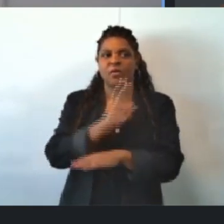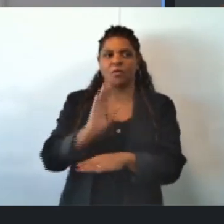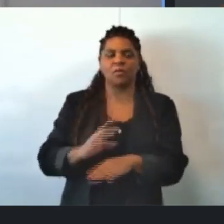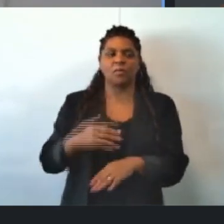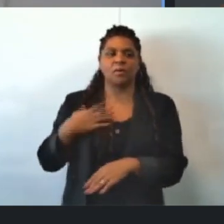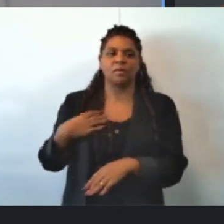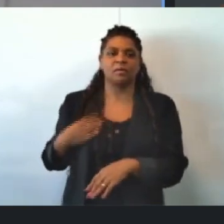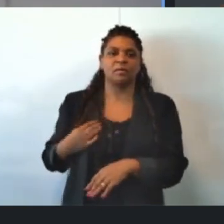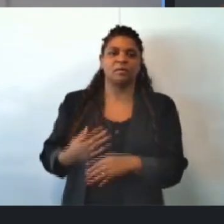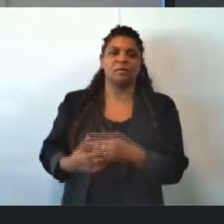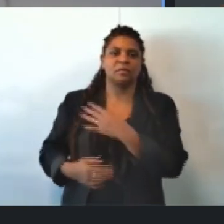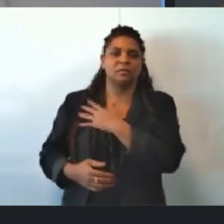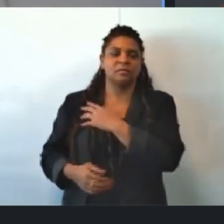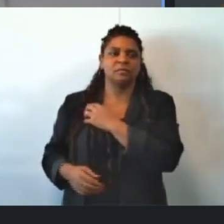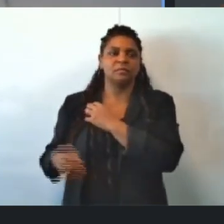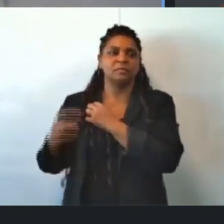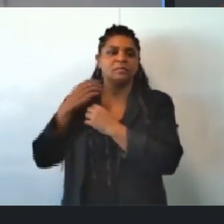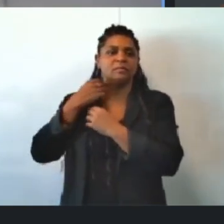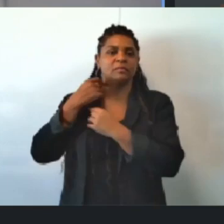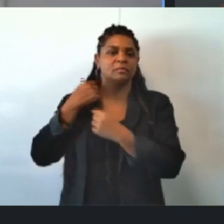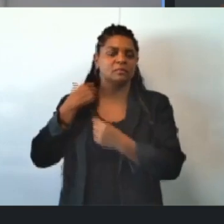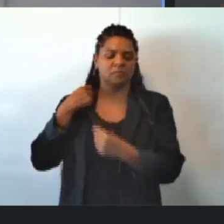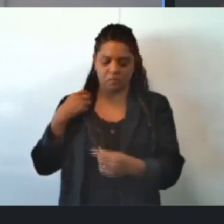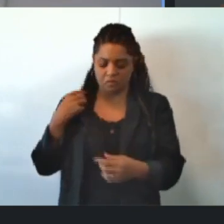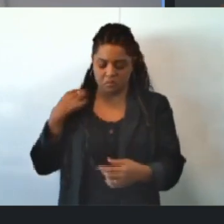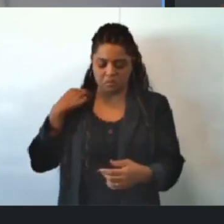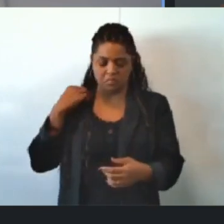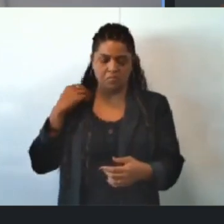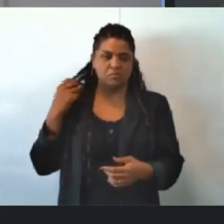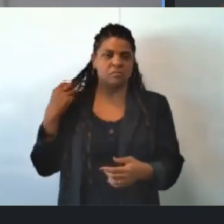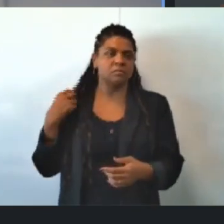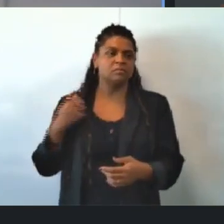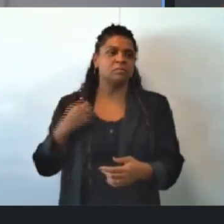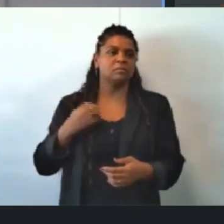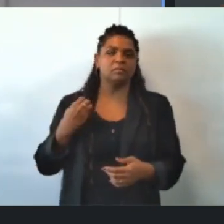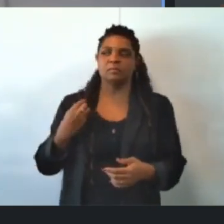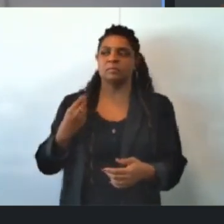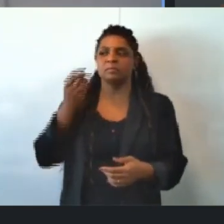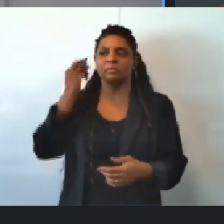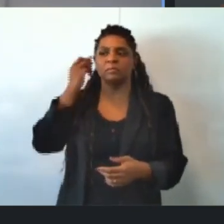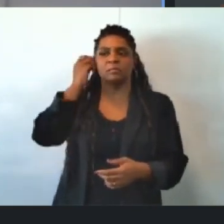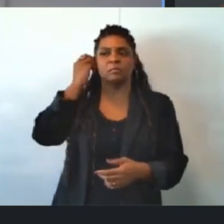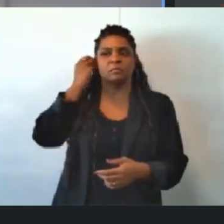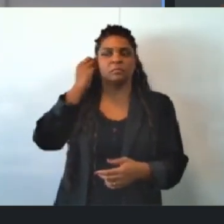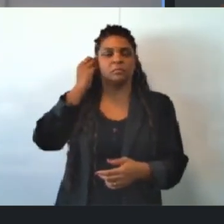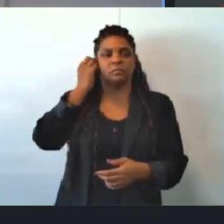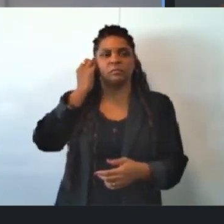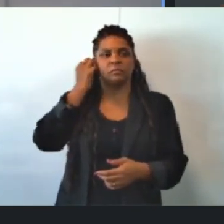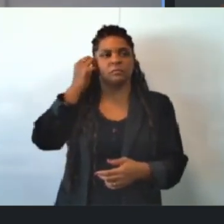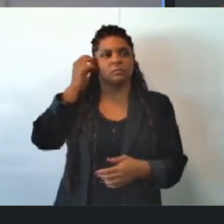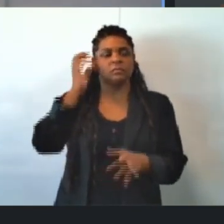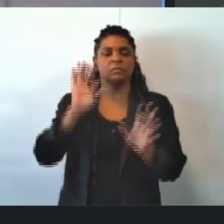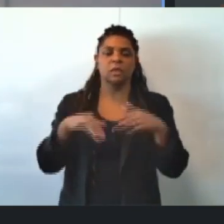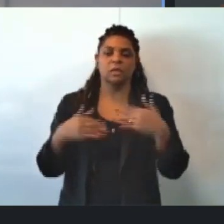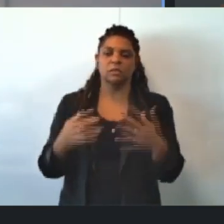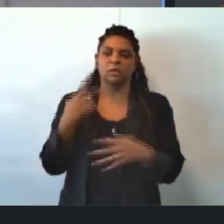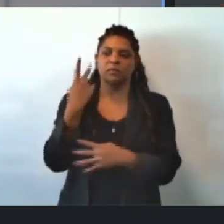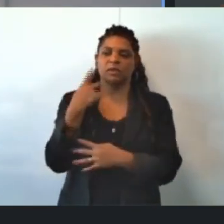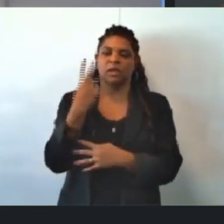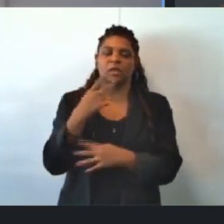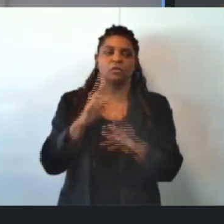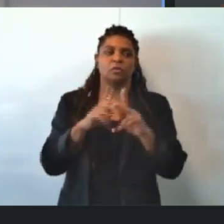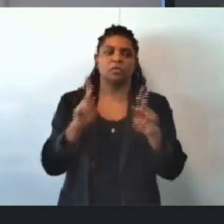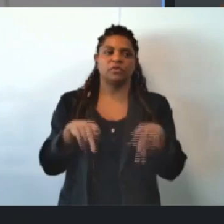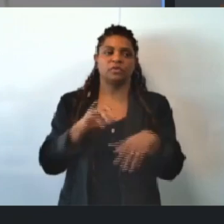e 30 minutos, onde encontra na rua Pinheiro Chagas, número 67, de autoria do vereador professor Juliano Lopes.